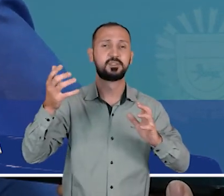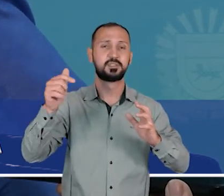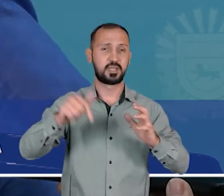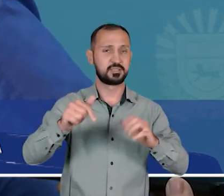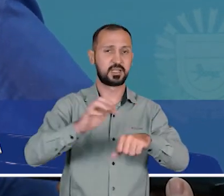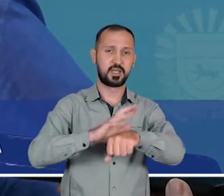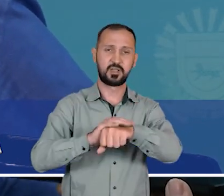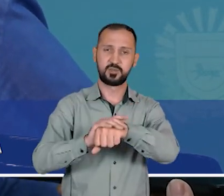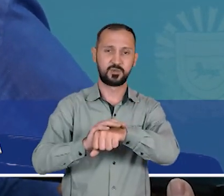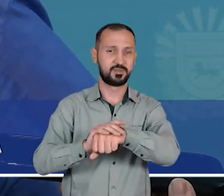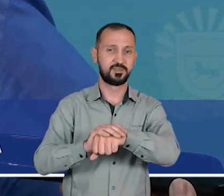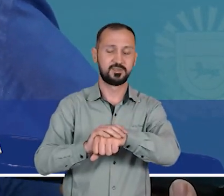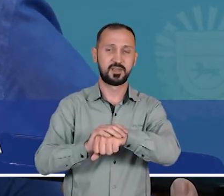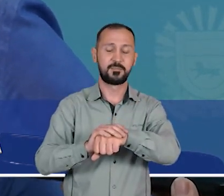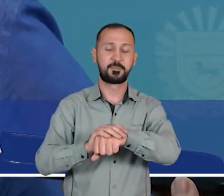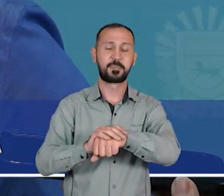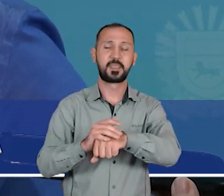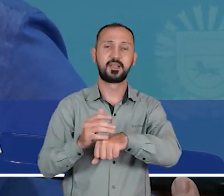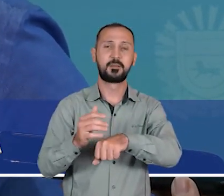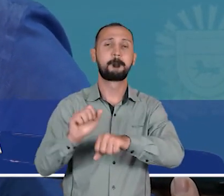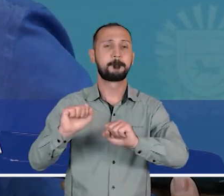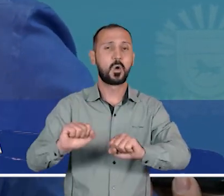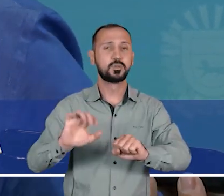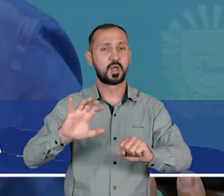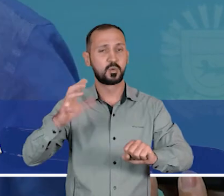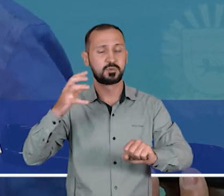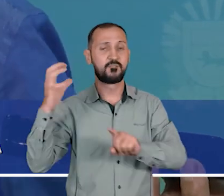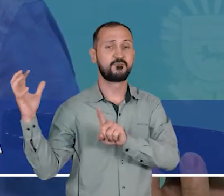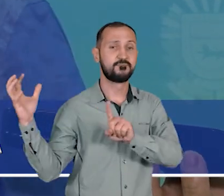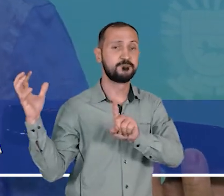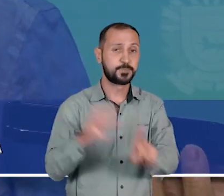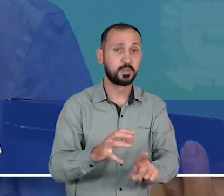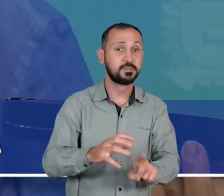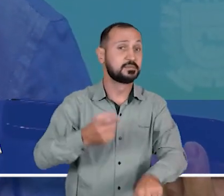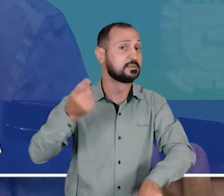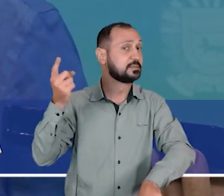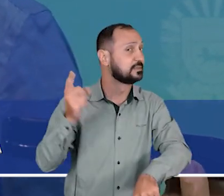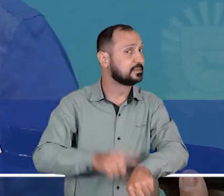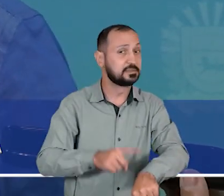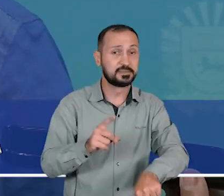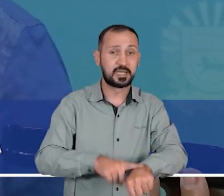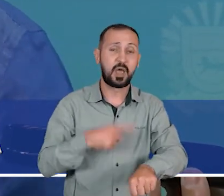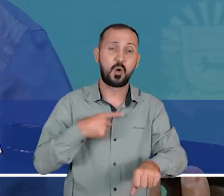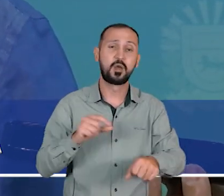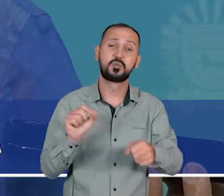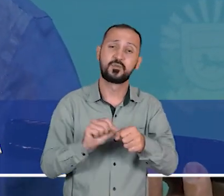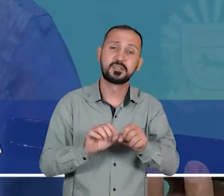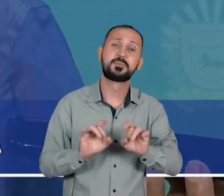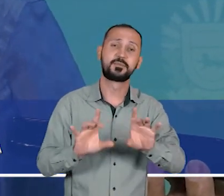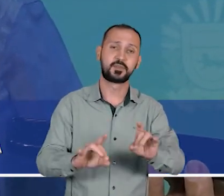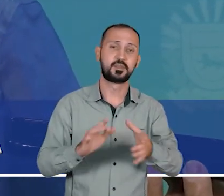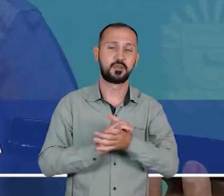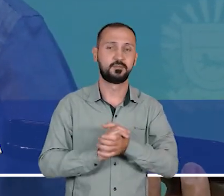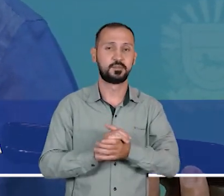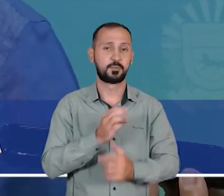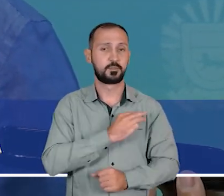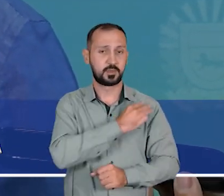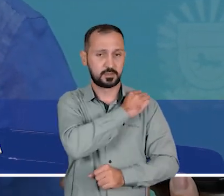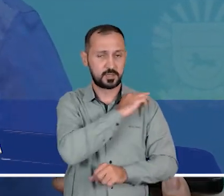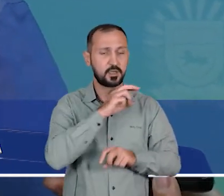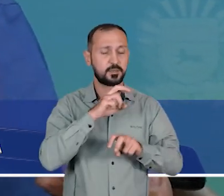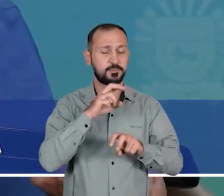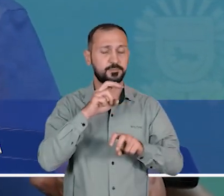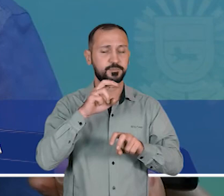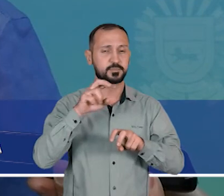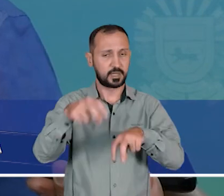doença, ela pode causar impacto, né, na cadeia produtiva, né? E lógico, o Ministério da